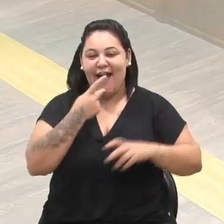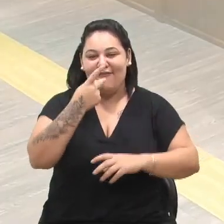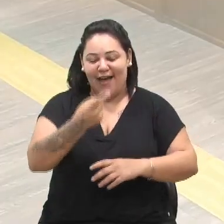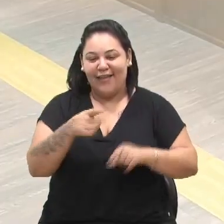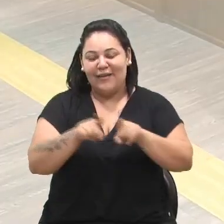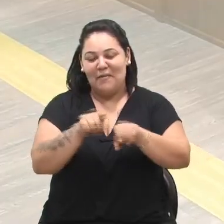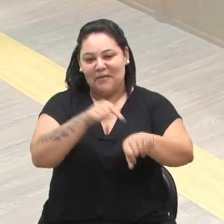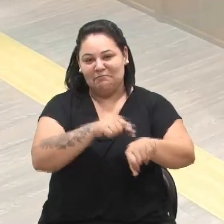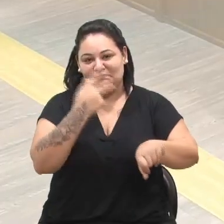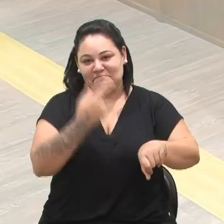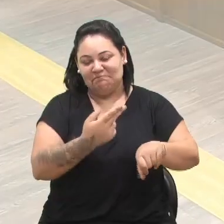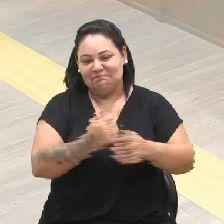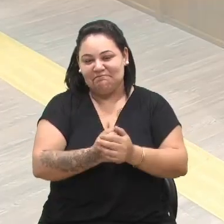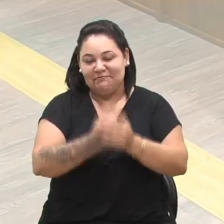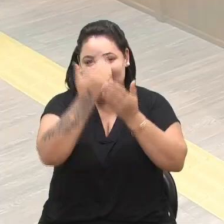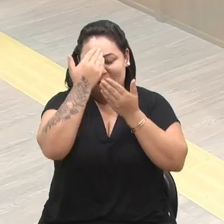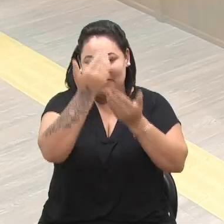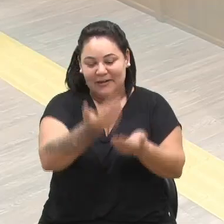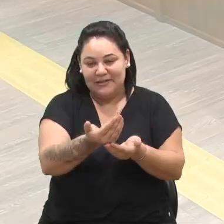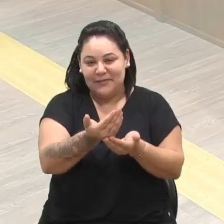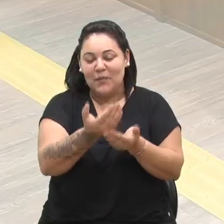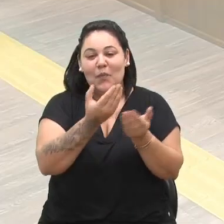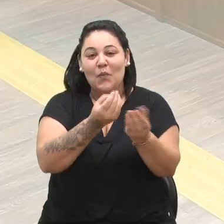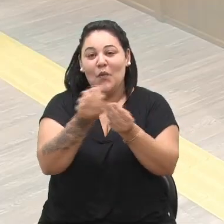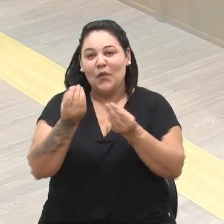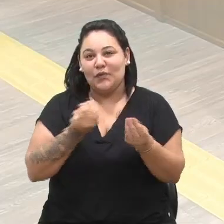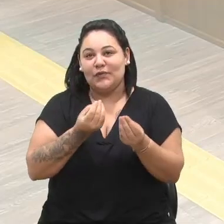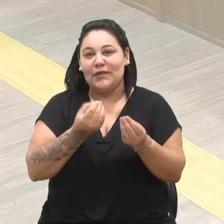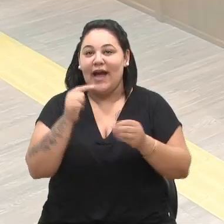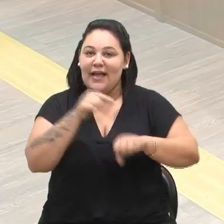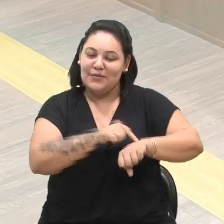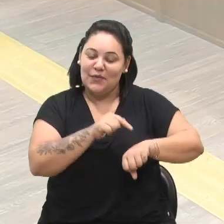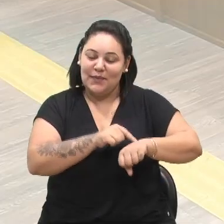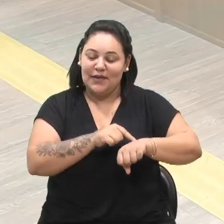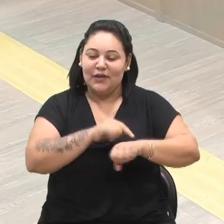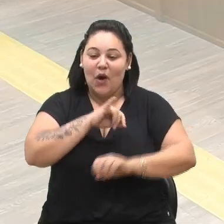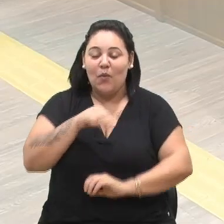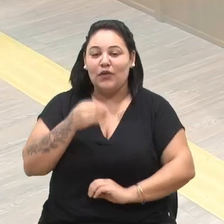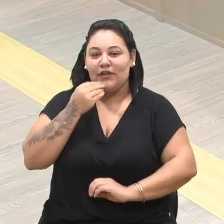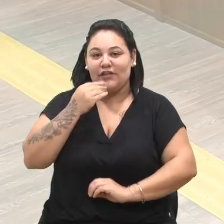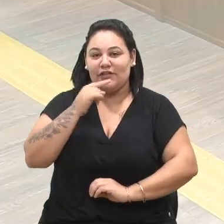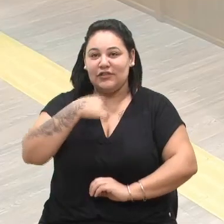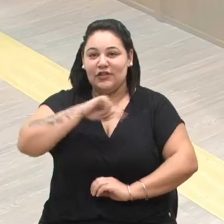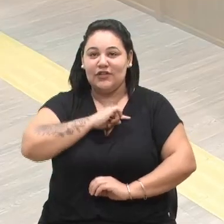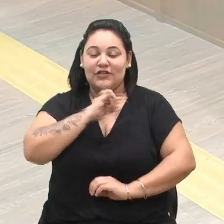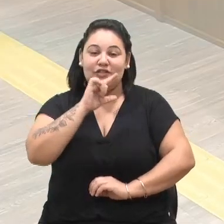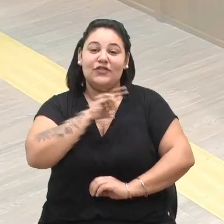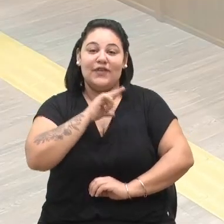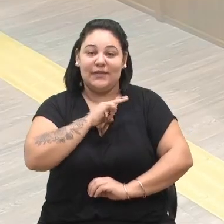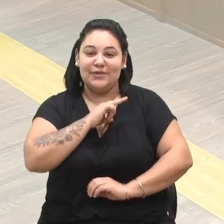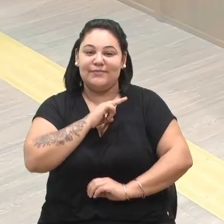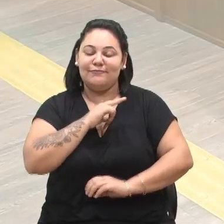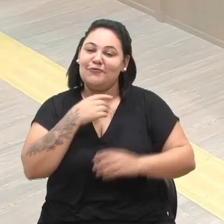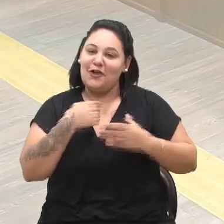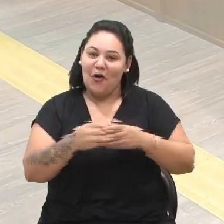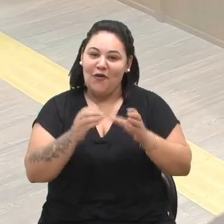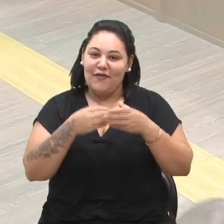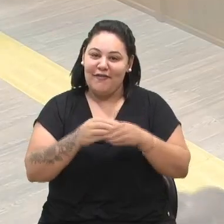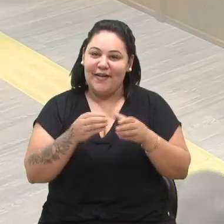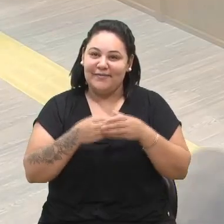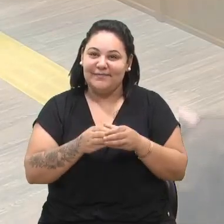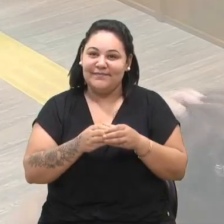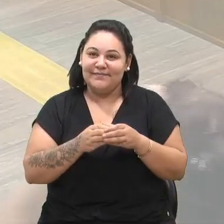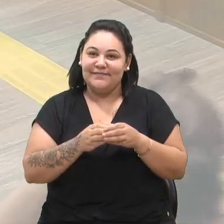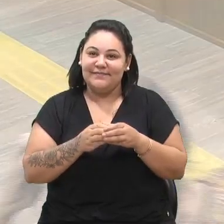também, de agradecer imensamente a esse momento, a essa oportunidade que nós tivemos de conviver com